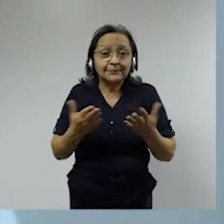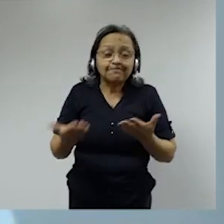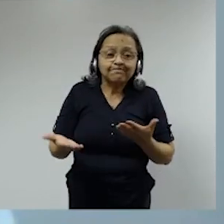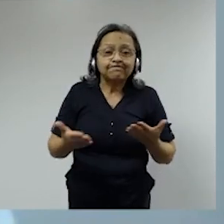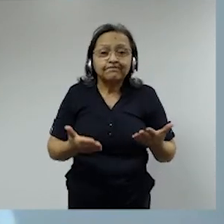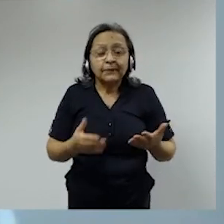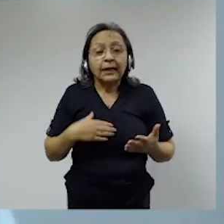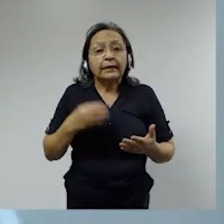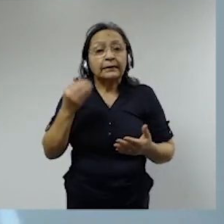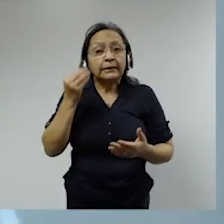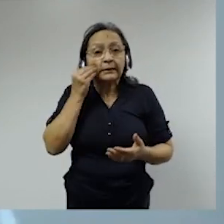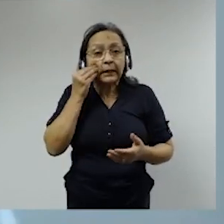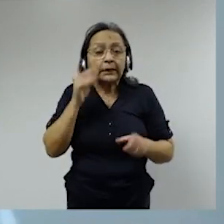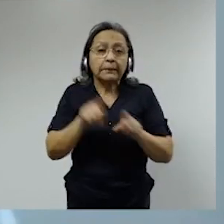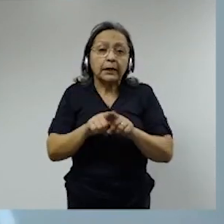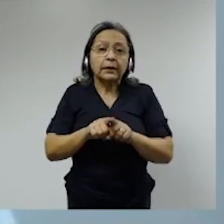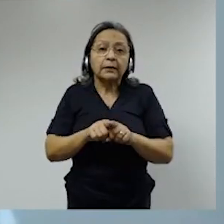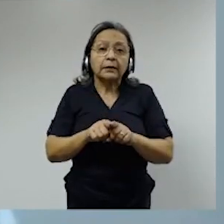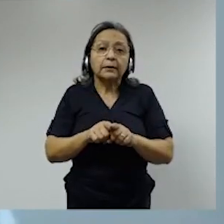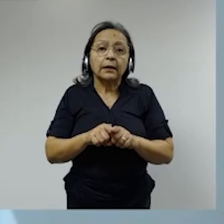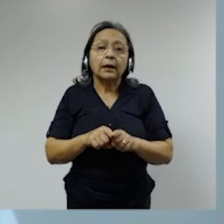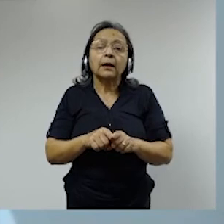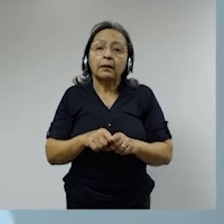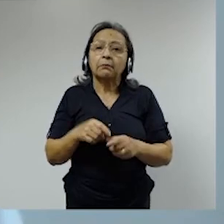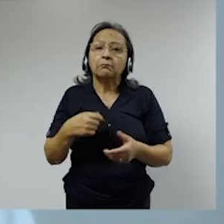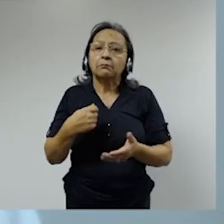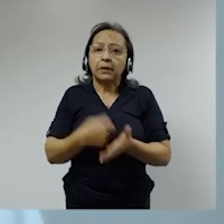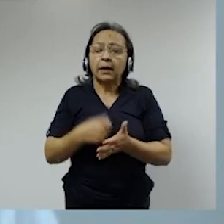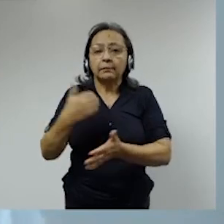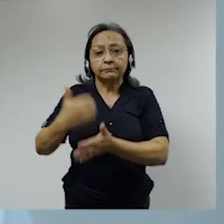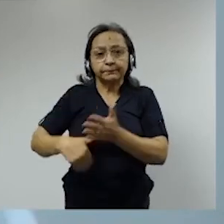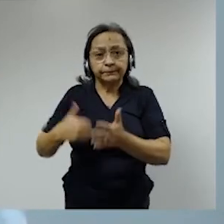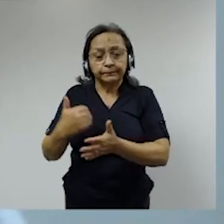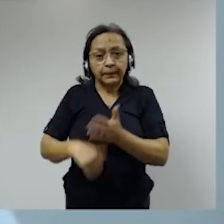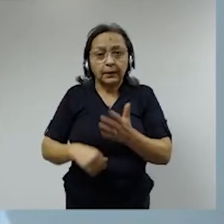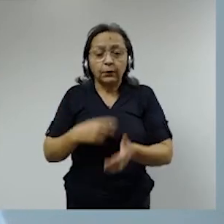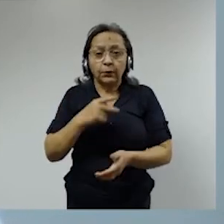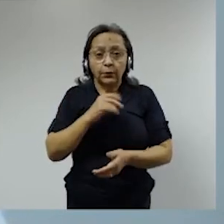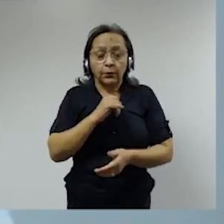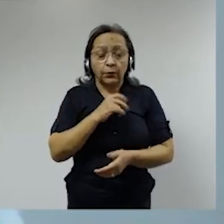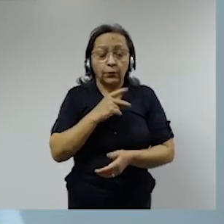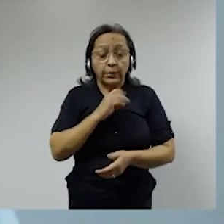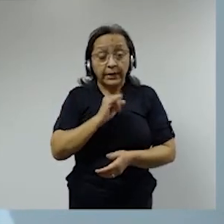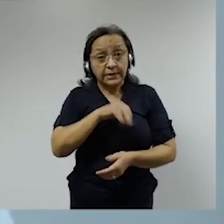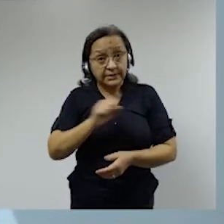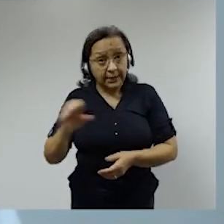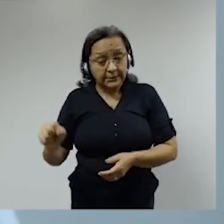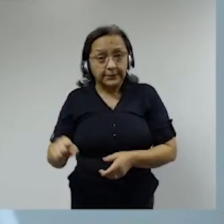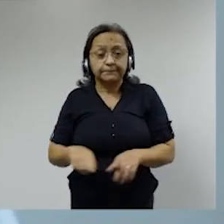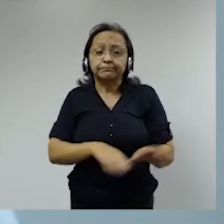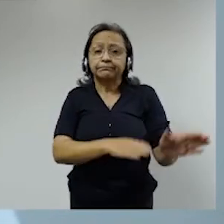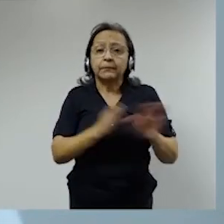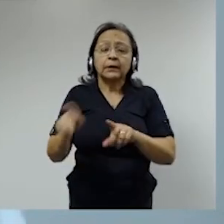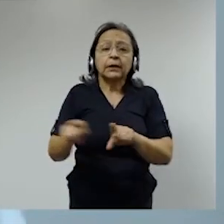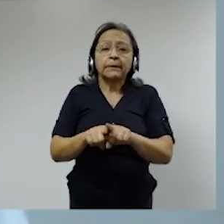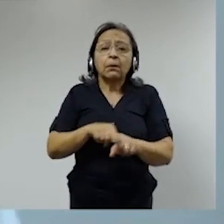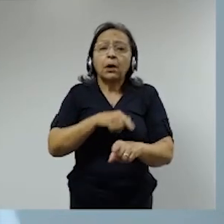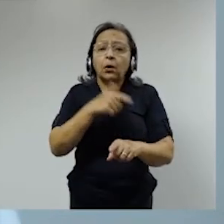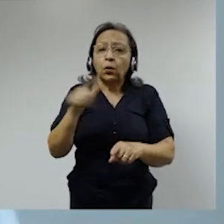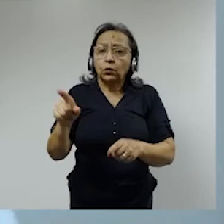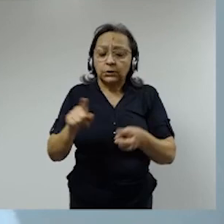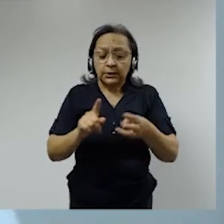facultativamente recolher a sua contribuição previdenciária. Ainda uma questão